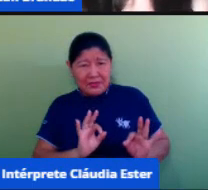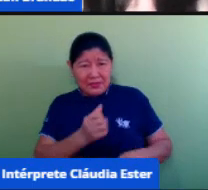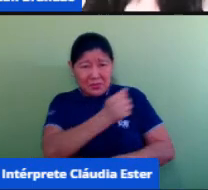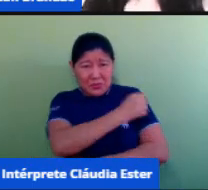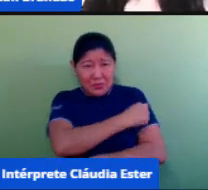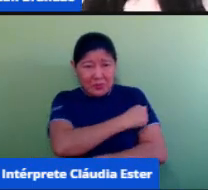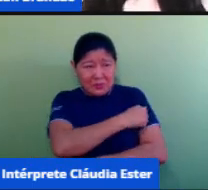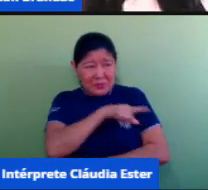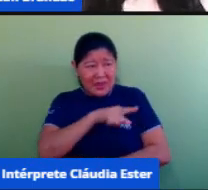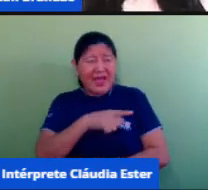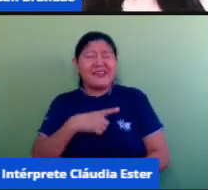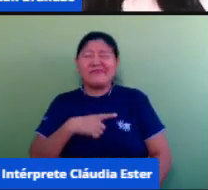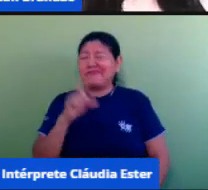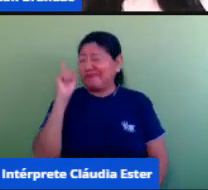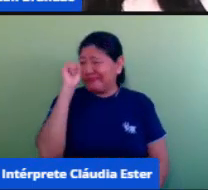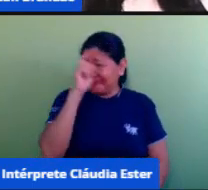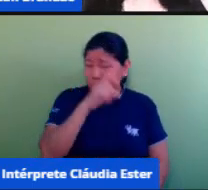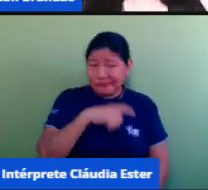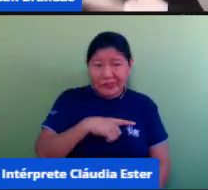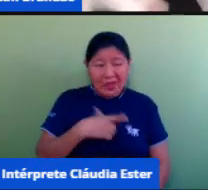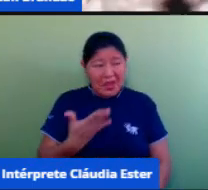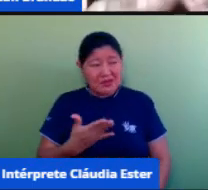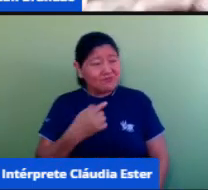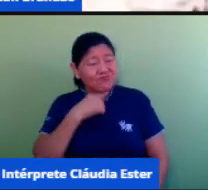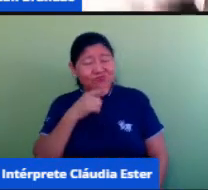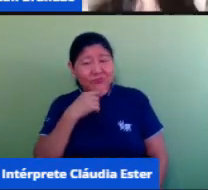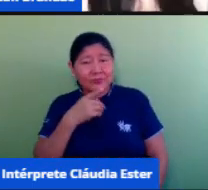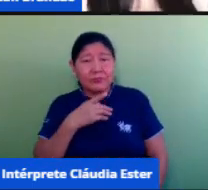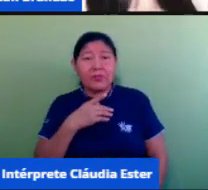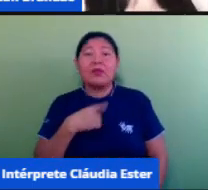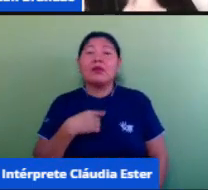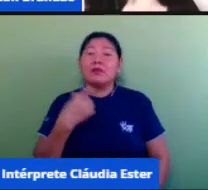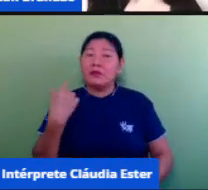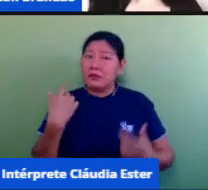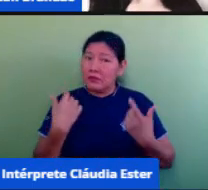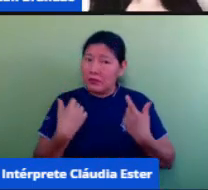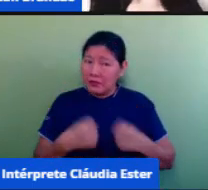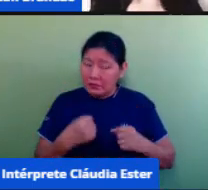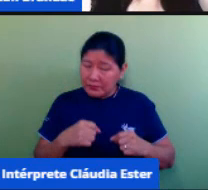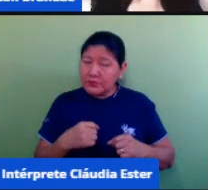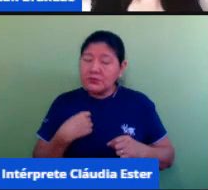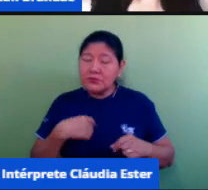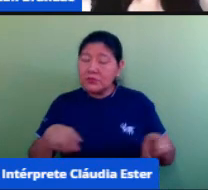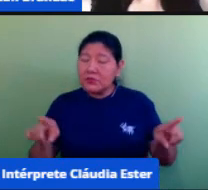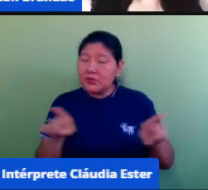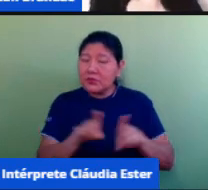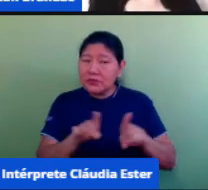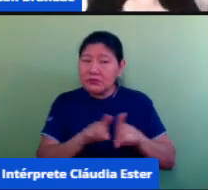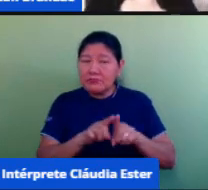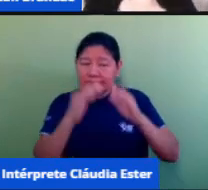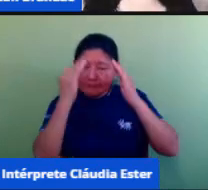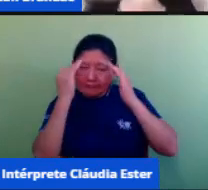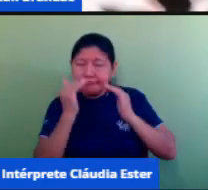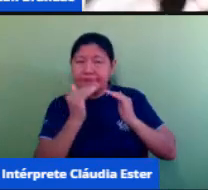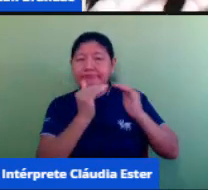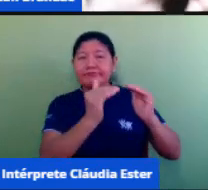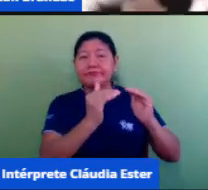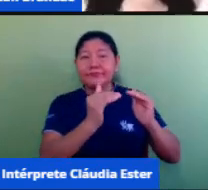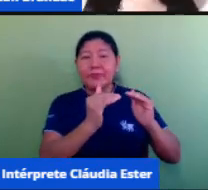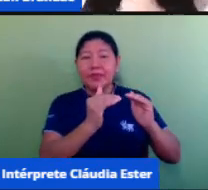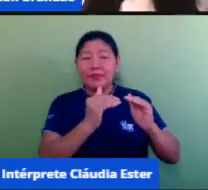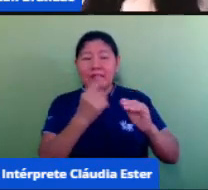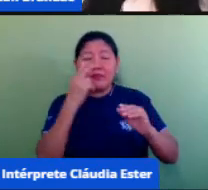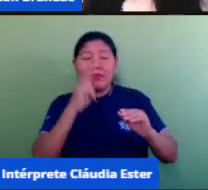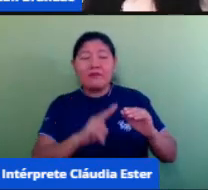esse aluno não se apropriou, a gente considera também as notas anteriores para saber se o